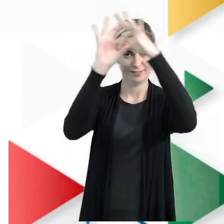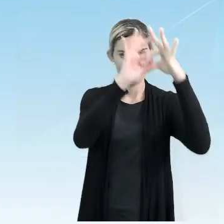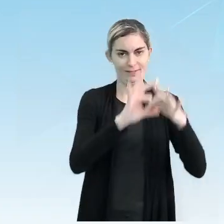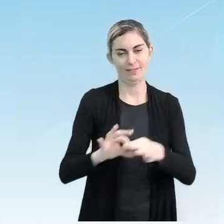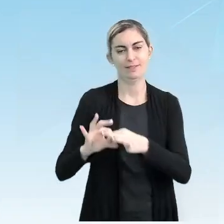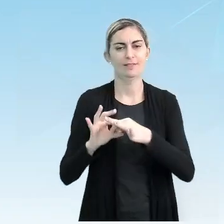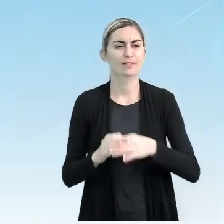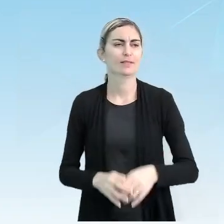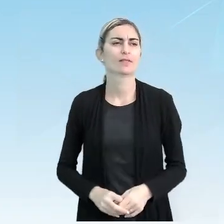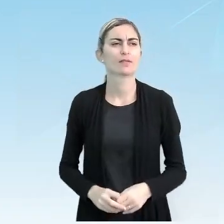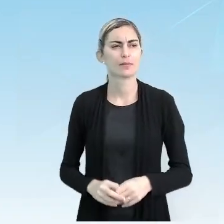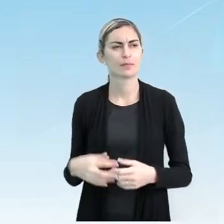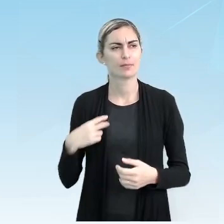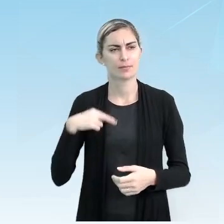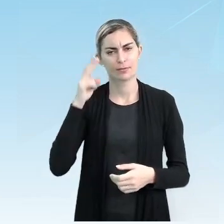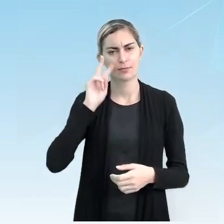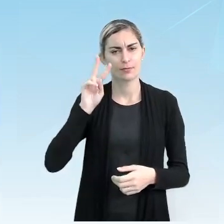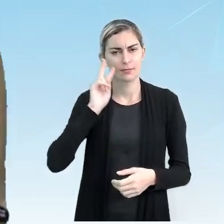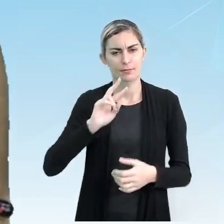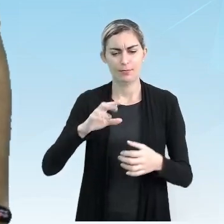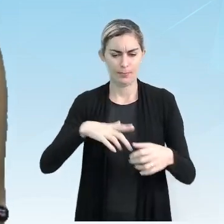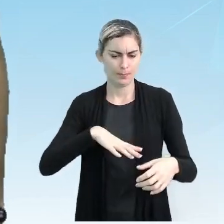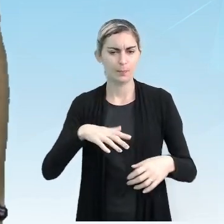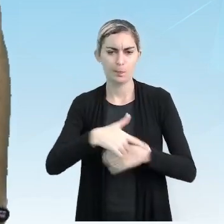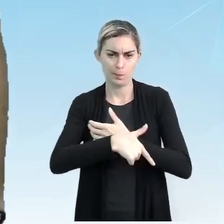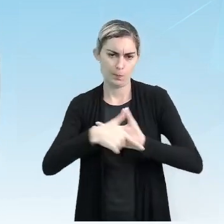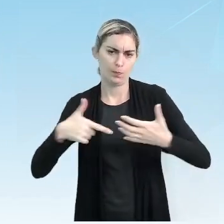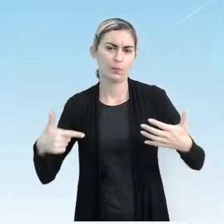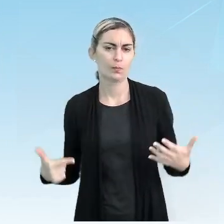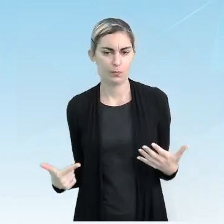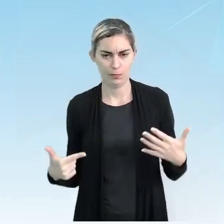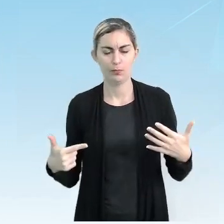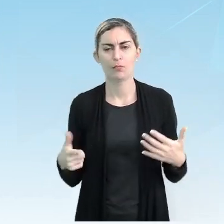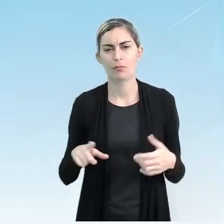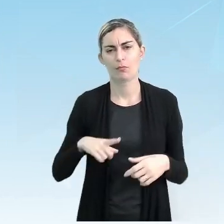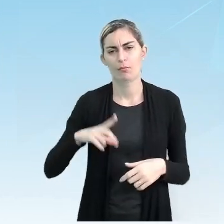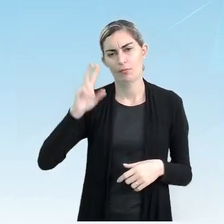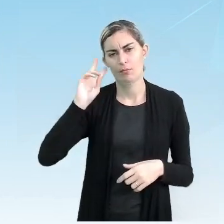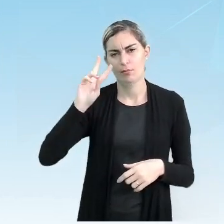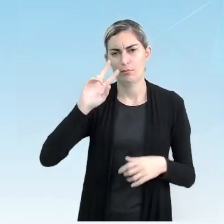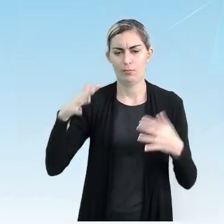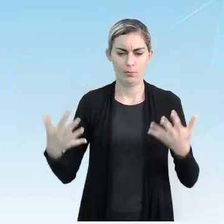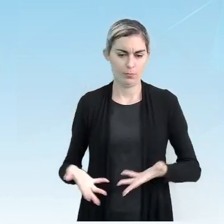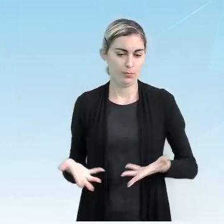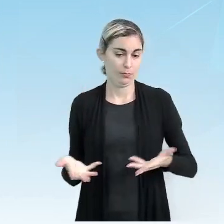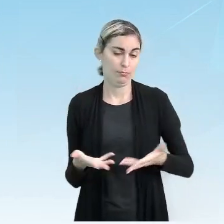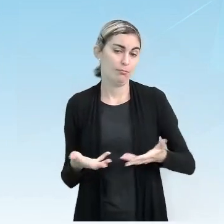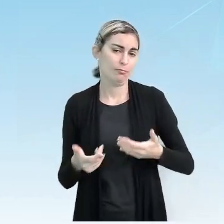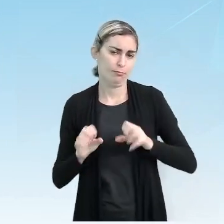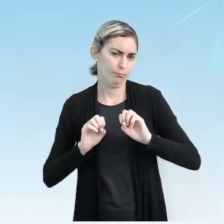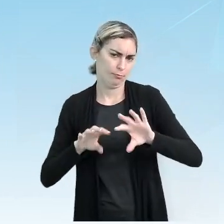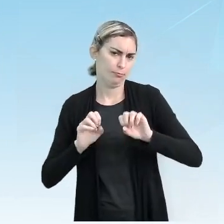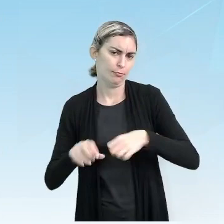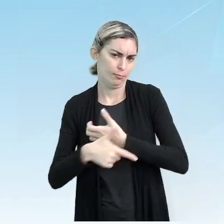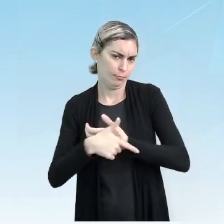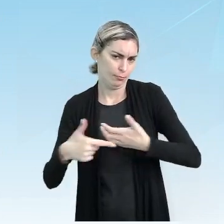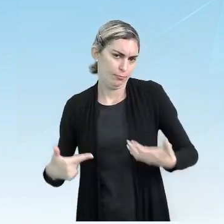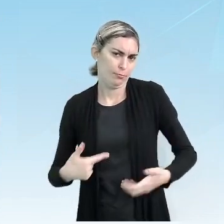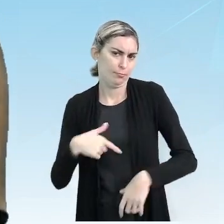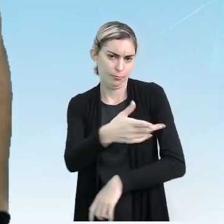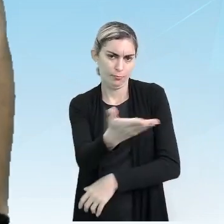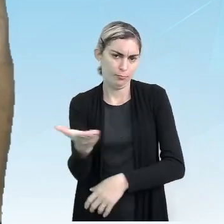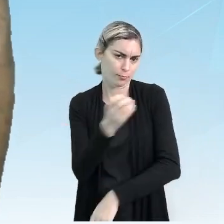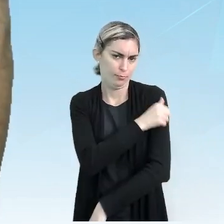gostaria também de lembrar essa questão da moral, por exemplo. Eu me lembrei agora, trabalhando nessa questão da moral, para o nosso estudante,